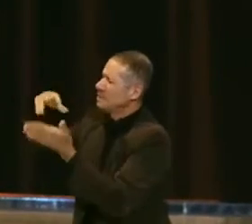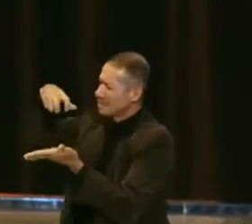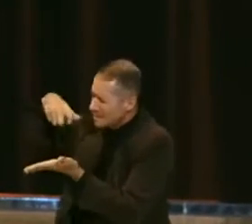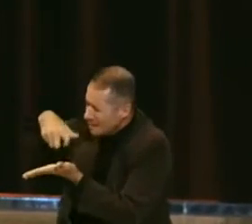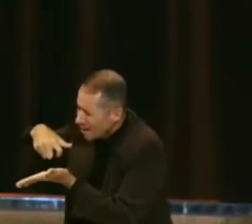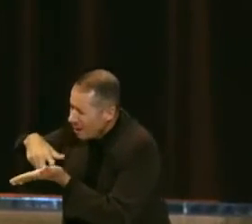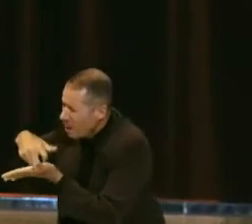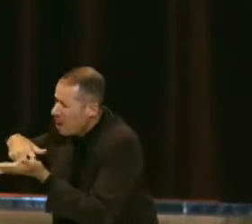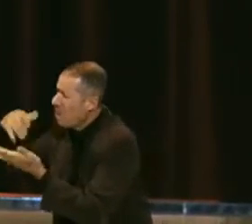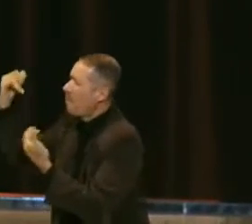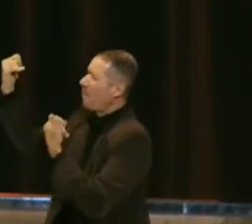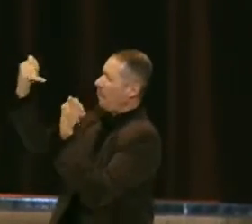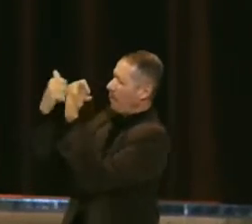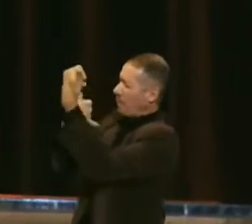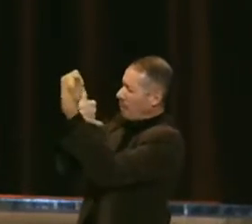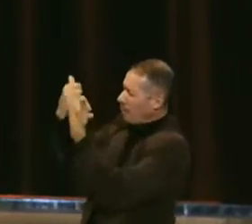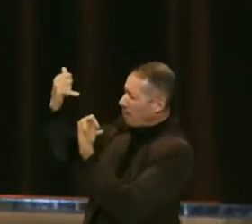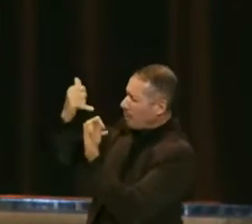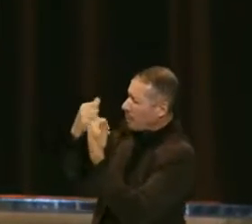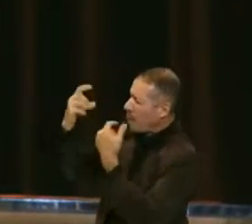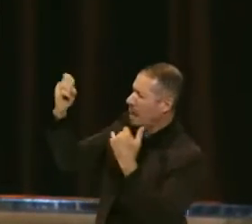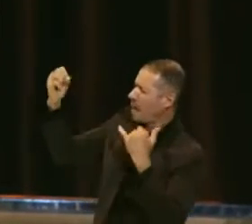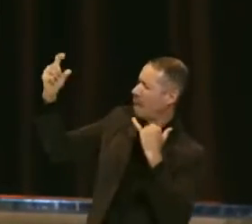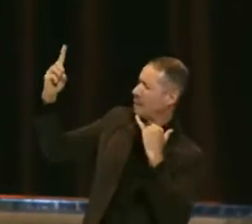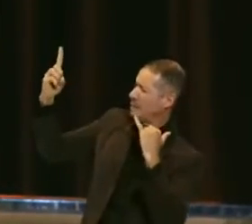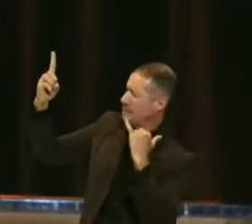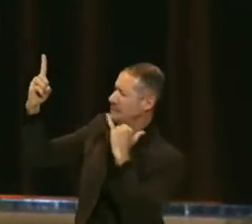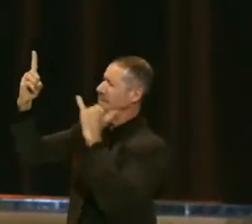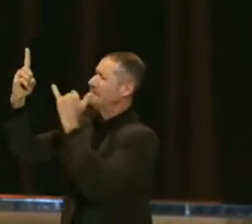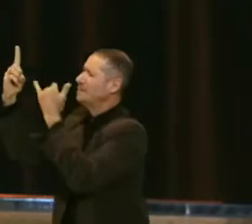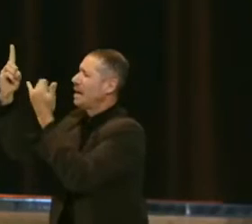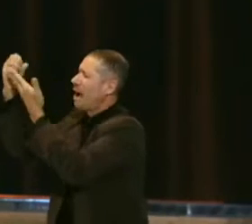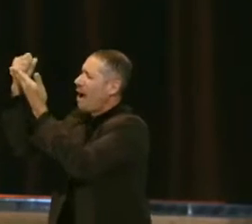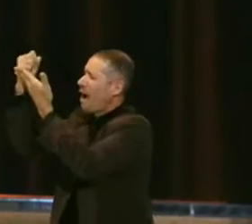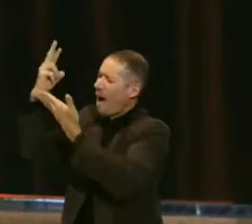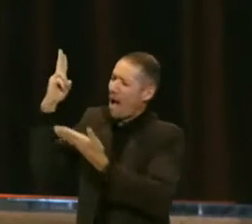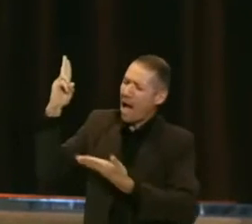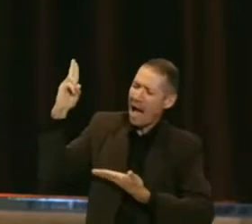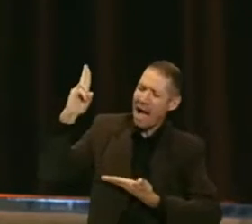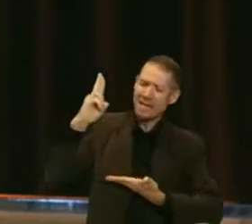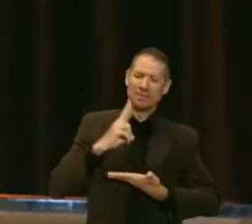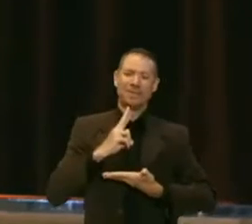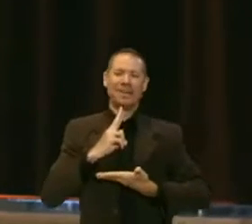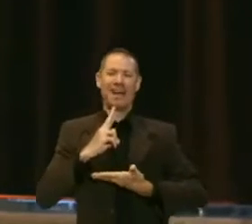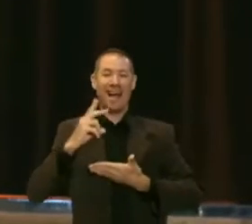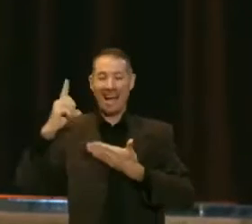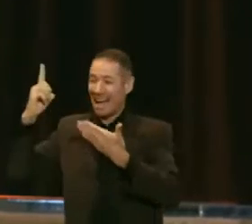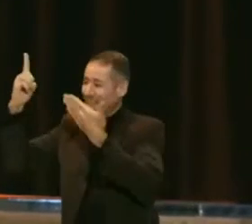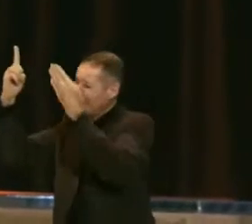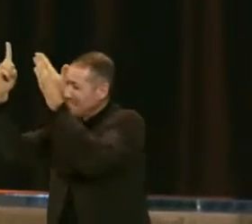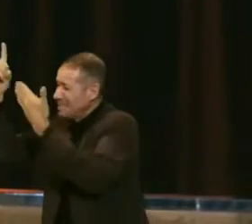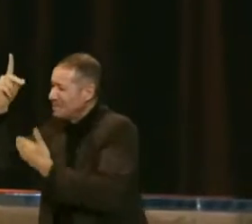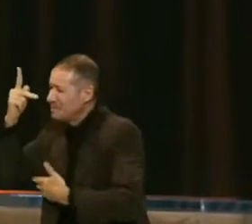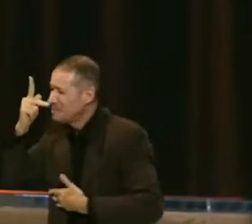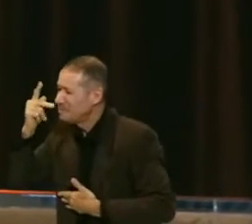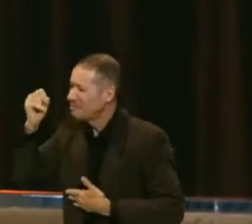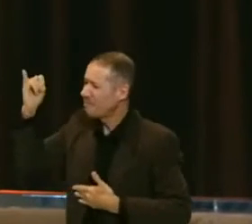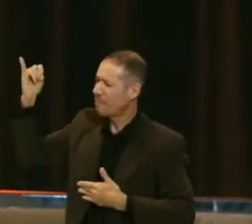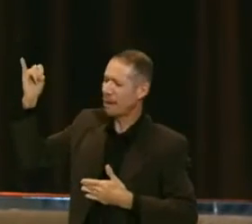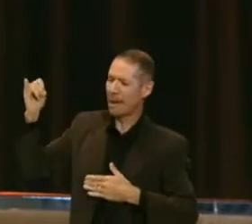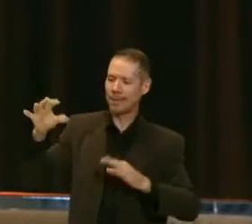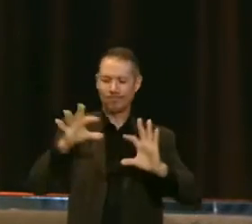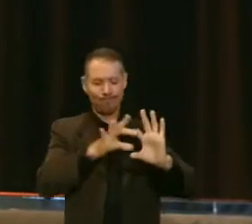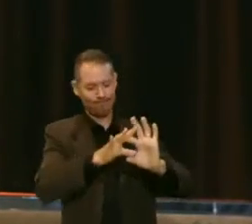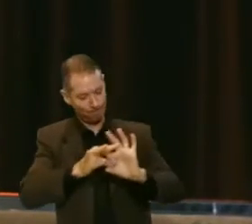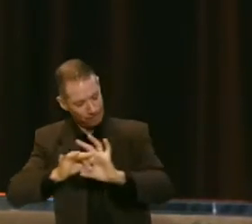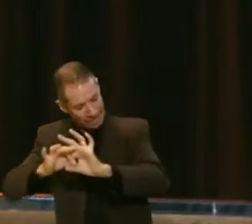Ele ouve, Ele escuta, Ele é Deus. Pai, estamos neste lugar